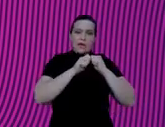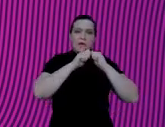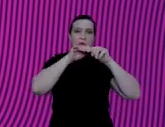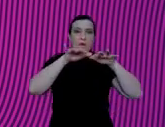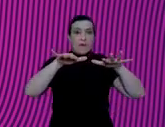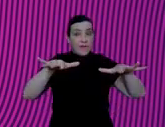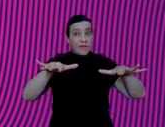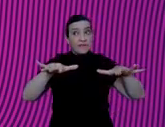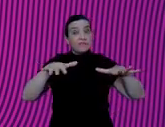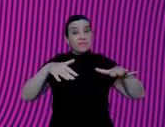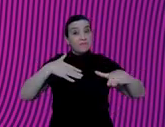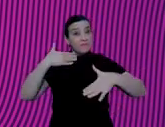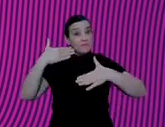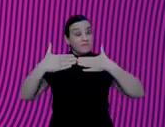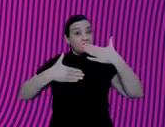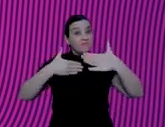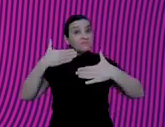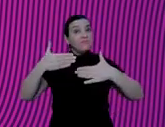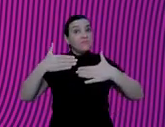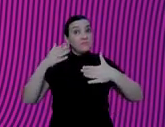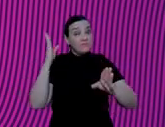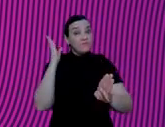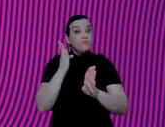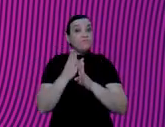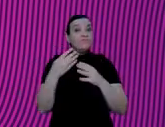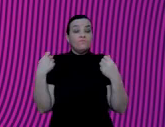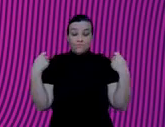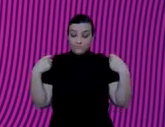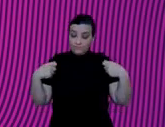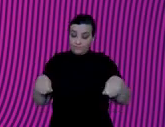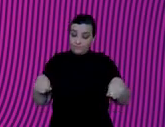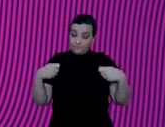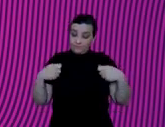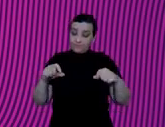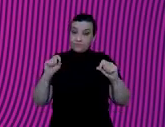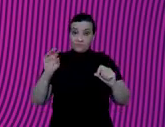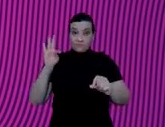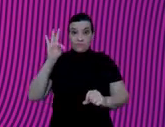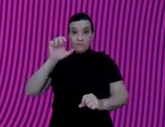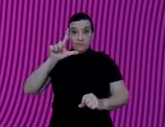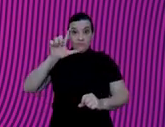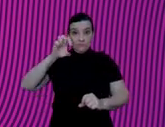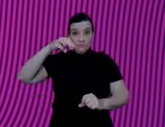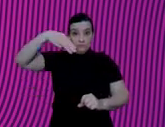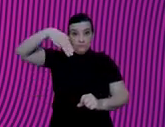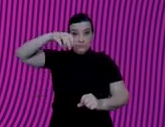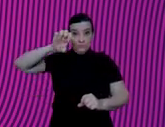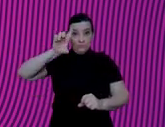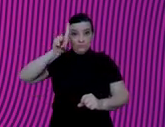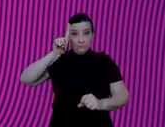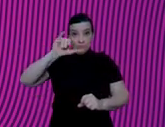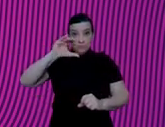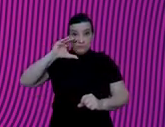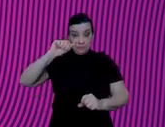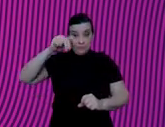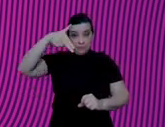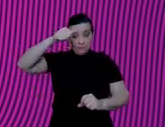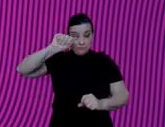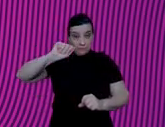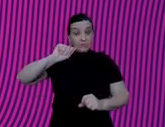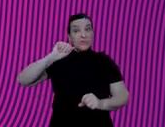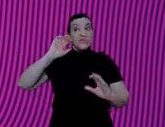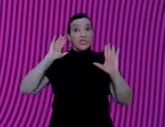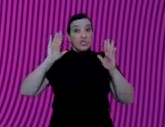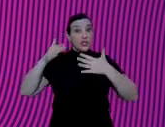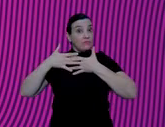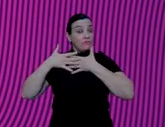uma necessidade, né, o desenvolvimento da telemedicina, né, e isso inclui as prescrições, né? Então nós tivemos um avanço grande, nós precisamos lançar mão